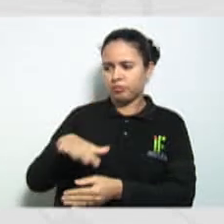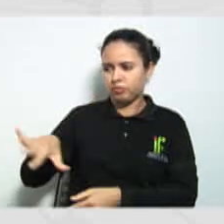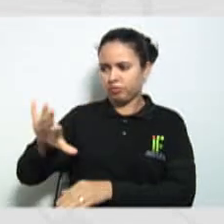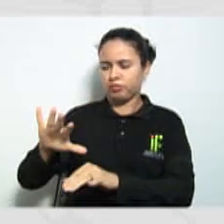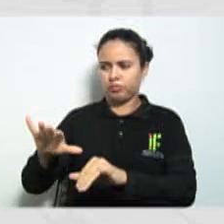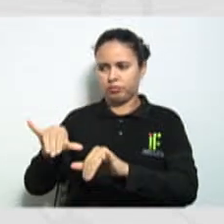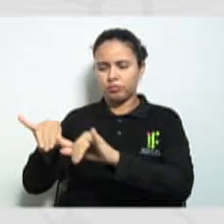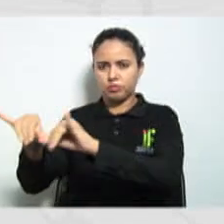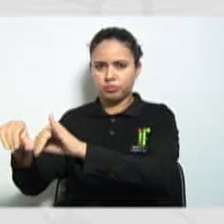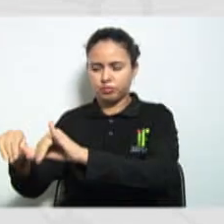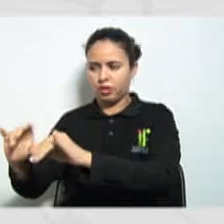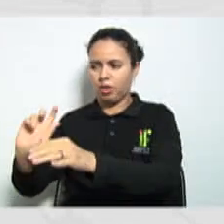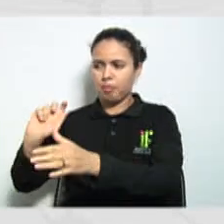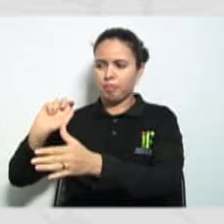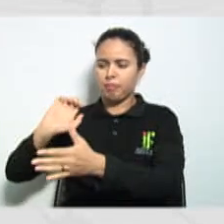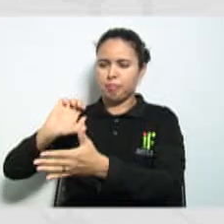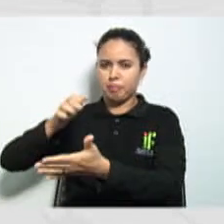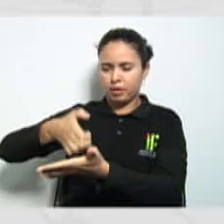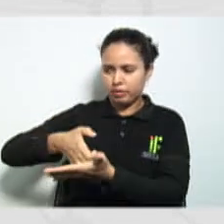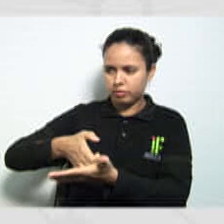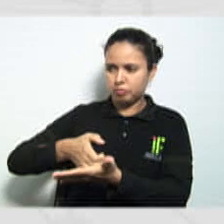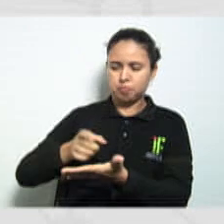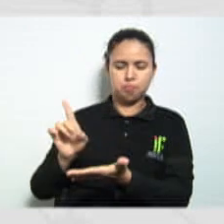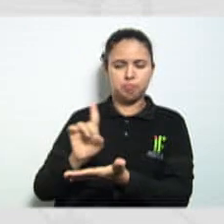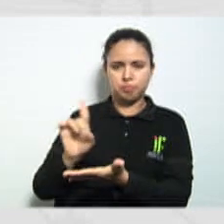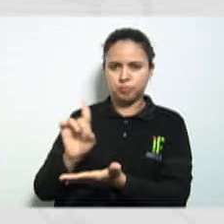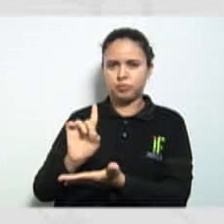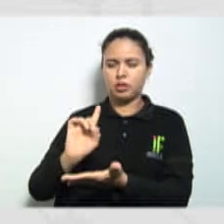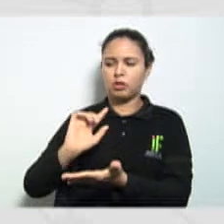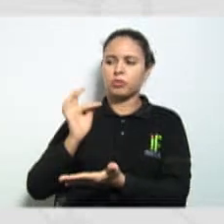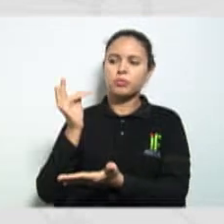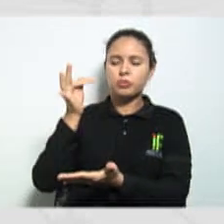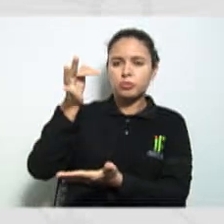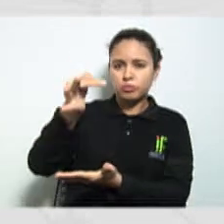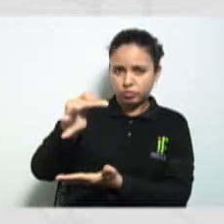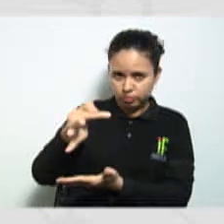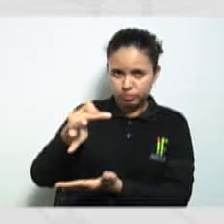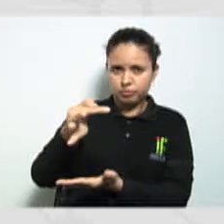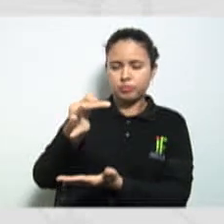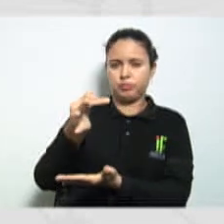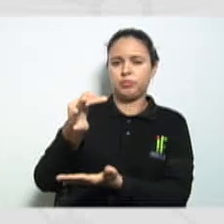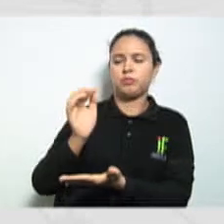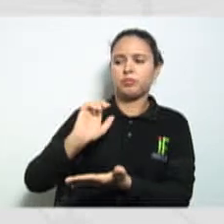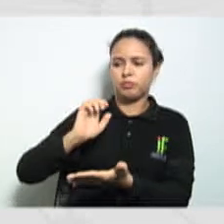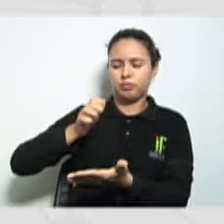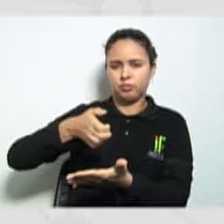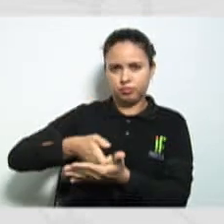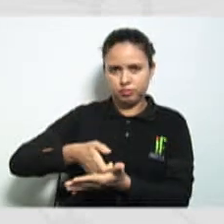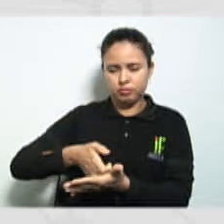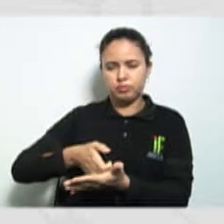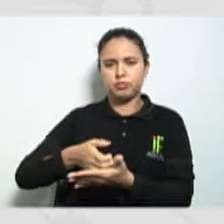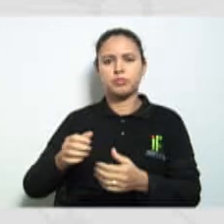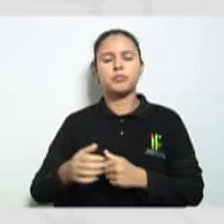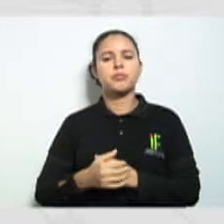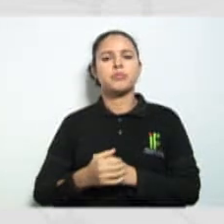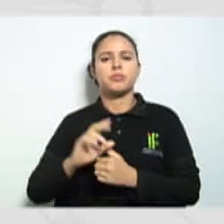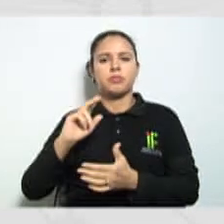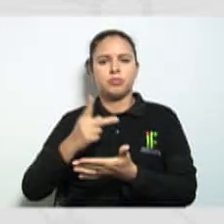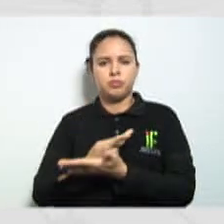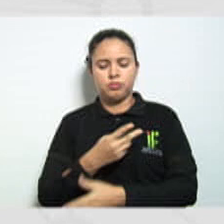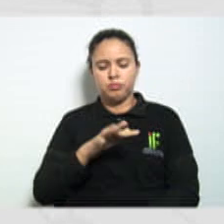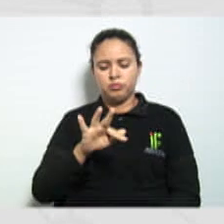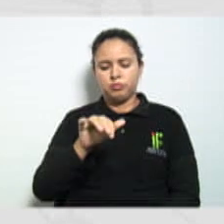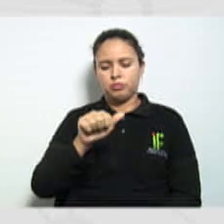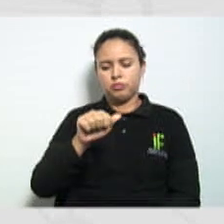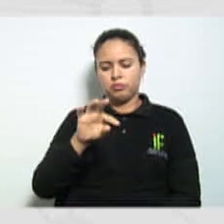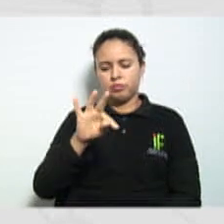vista. Posteriormente, ela veio me pagar. Então, aconteceu esse fato contábil. Isso aqui é um